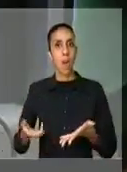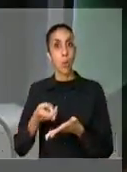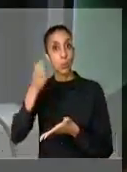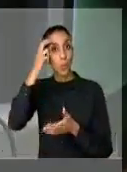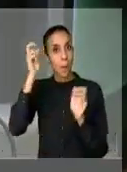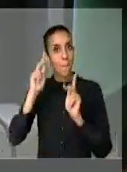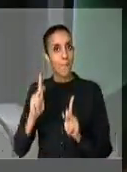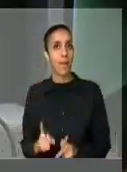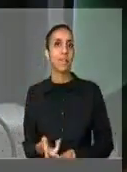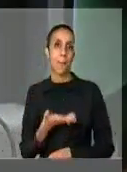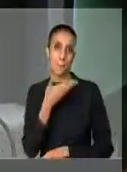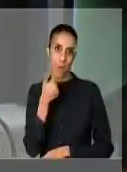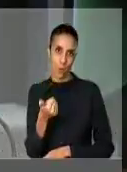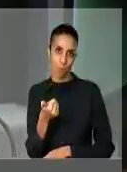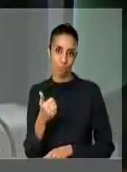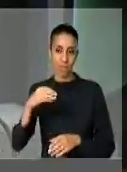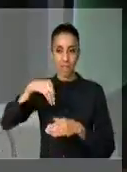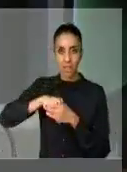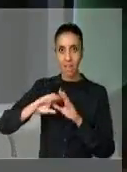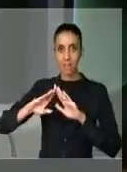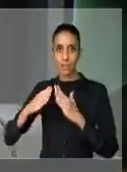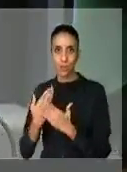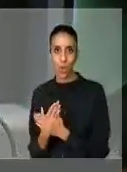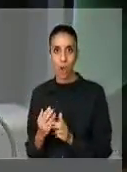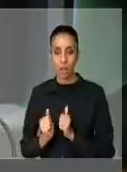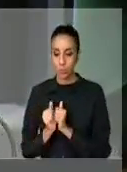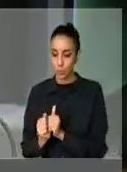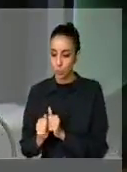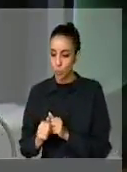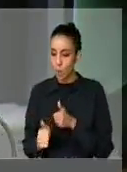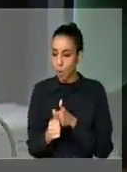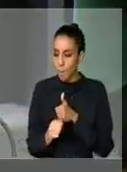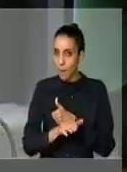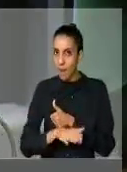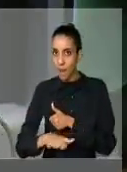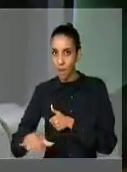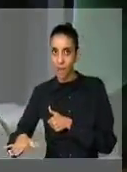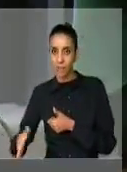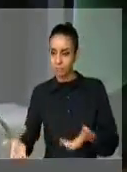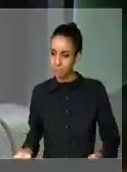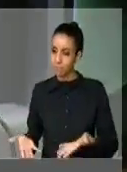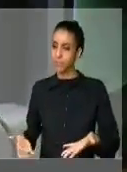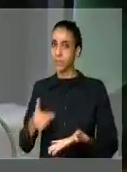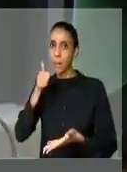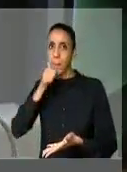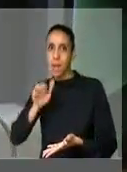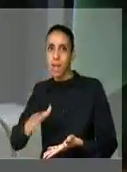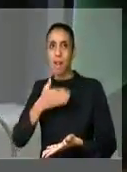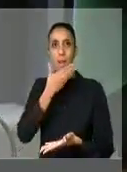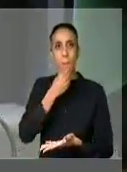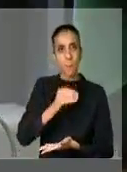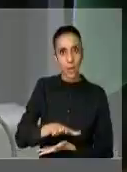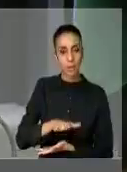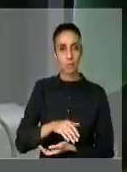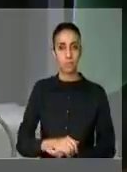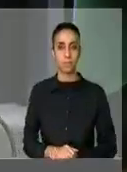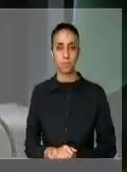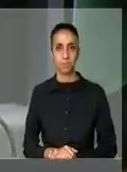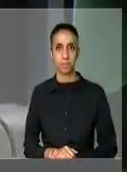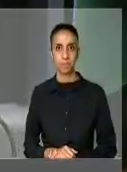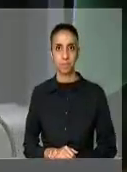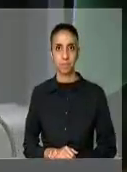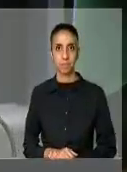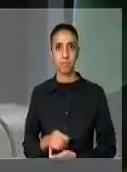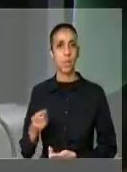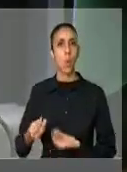paz nas escolas com as crianças, empoderando as meninas e meninos. E o que é